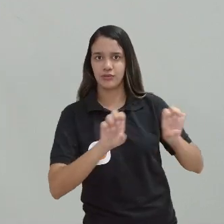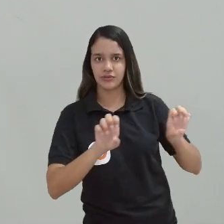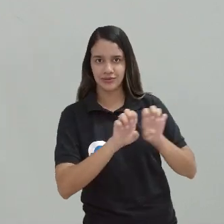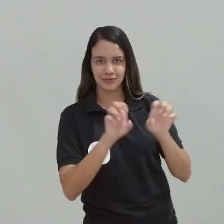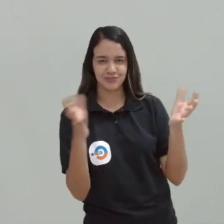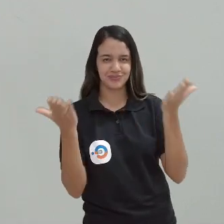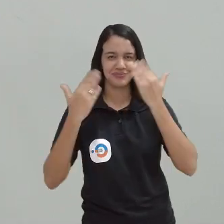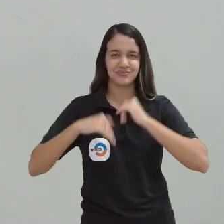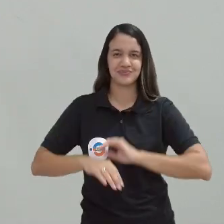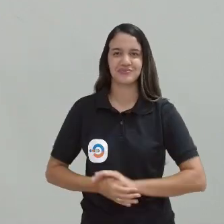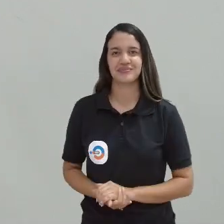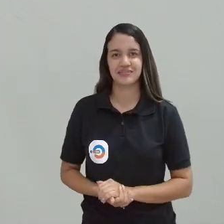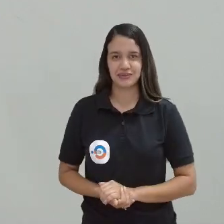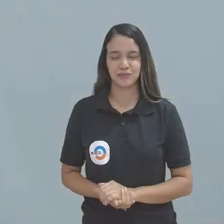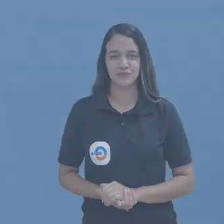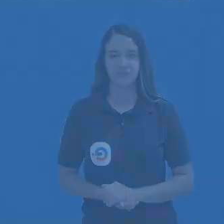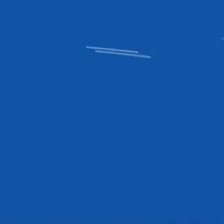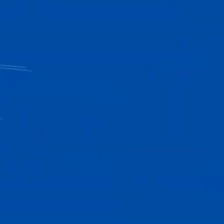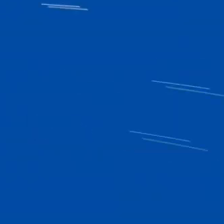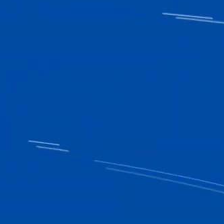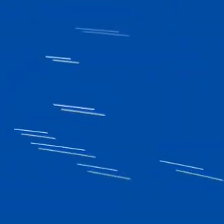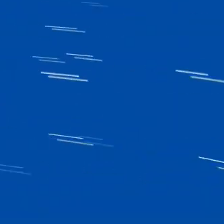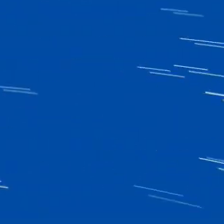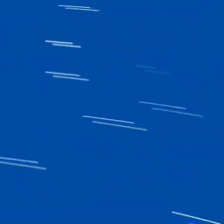equações. Vem comigo nessa onda?